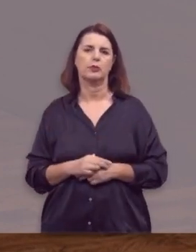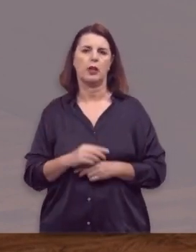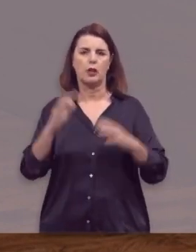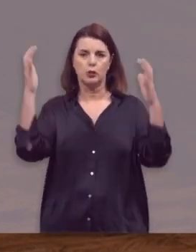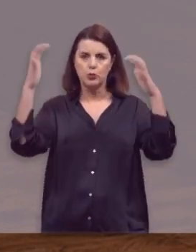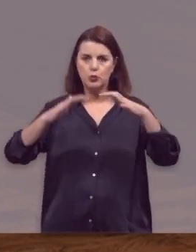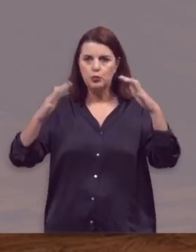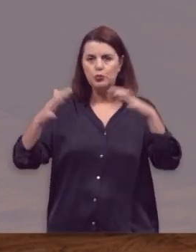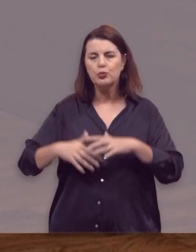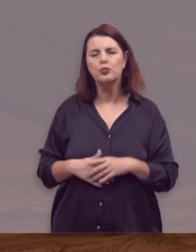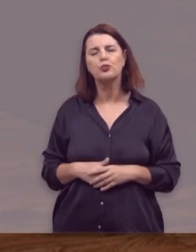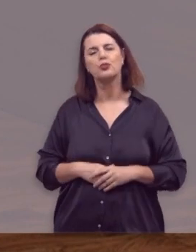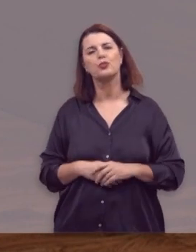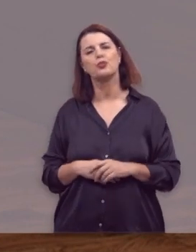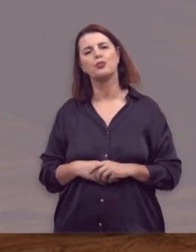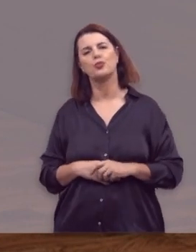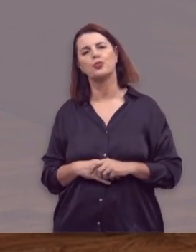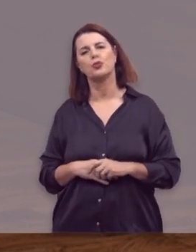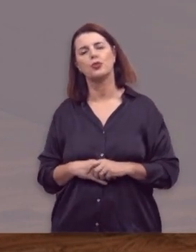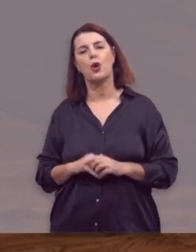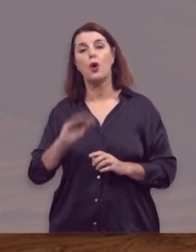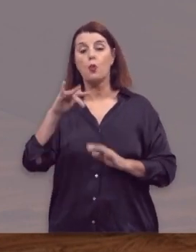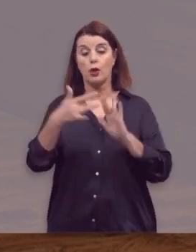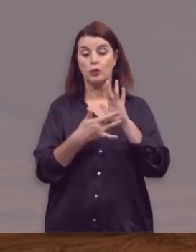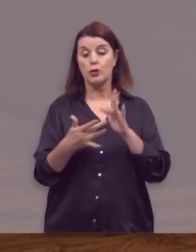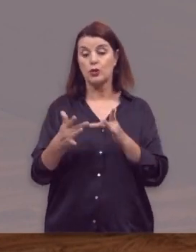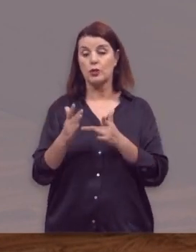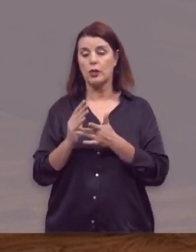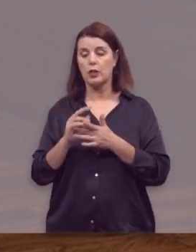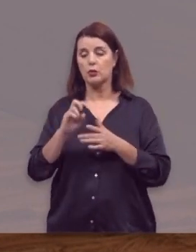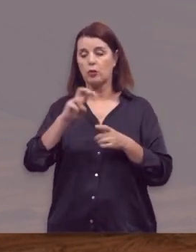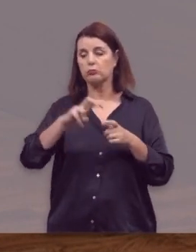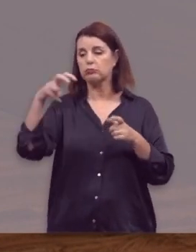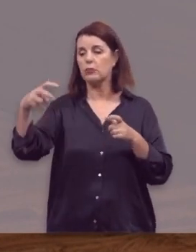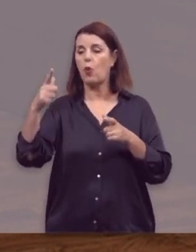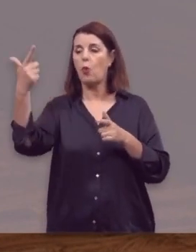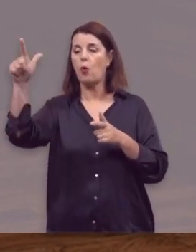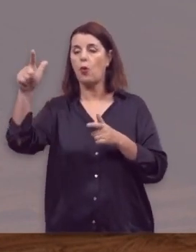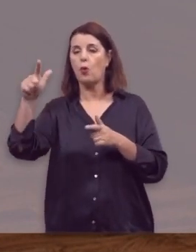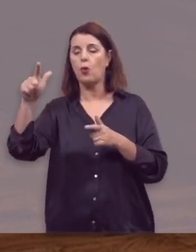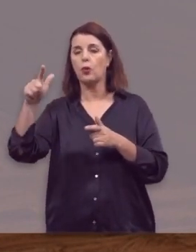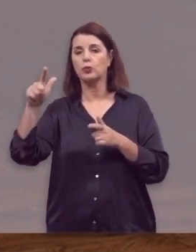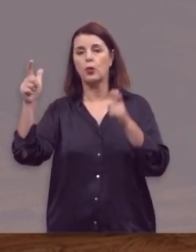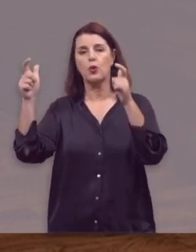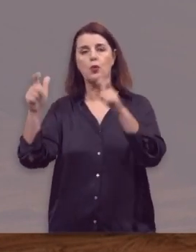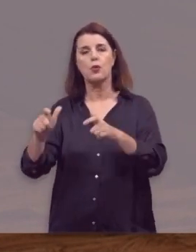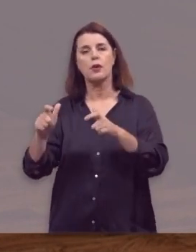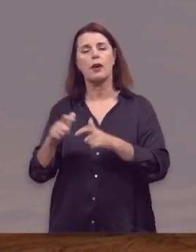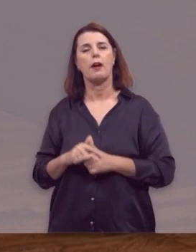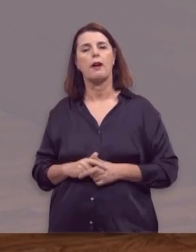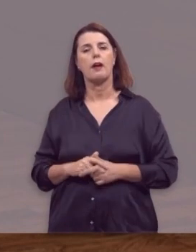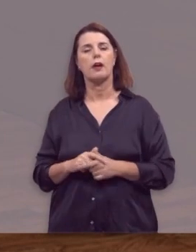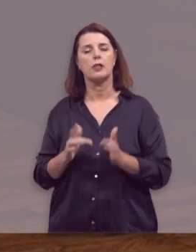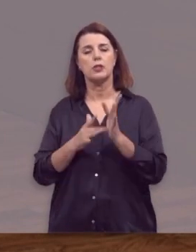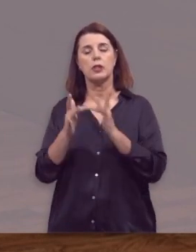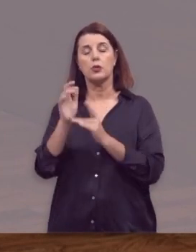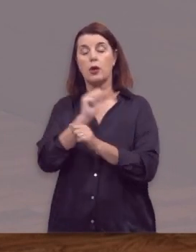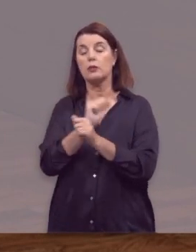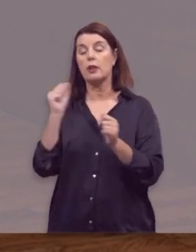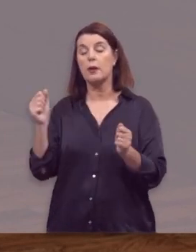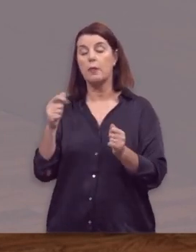as tempestades. Quando Jesus desembarca do outro lado, território gentílico, Jesus liberta um